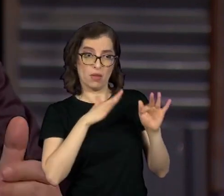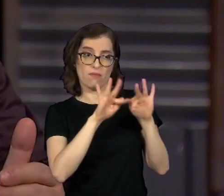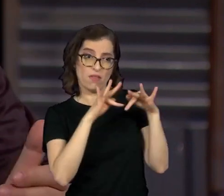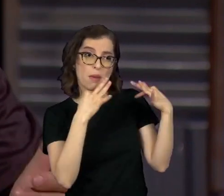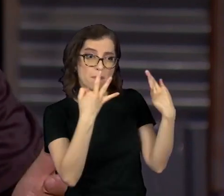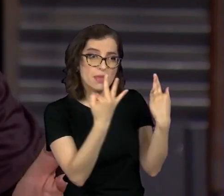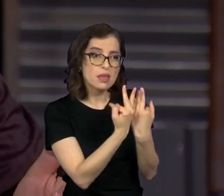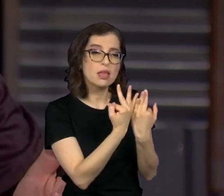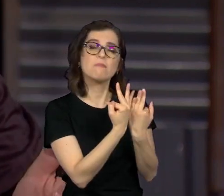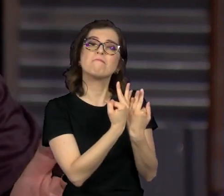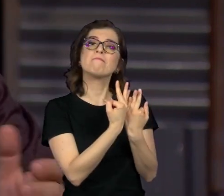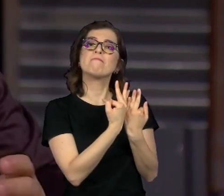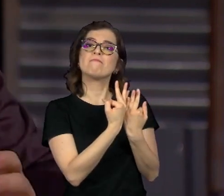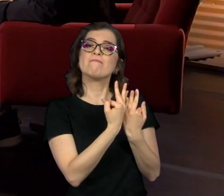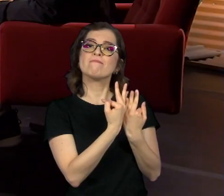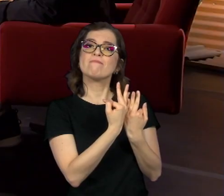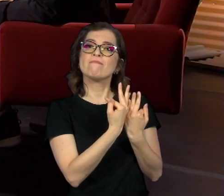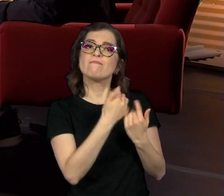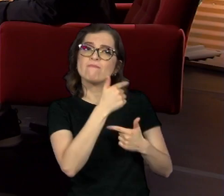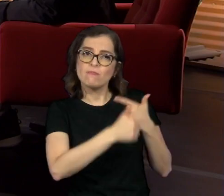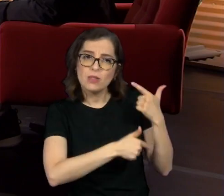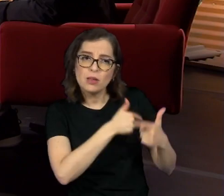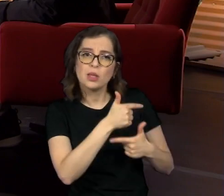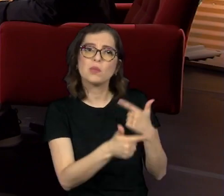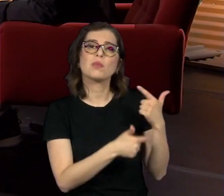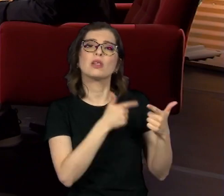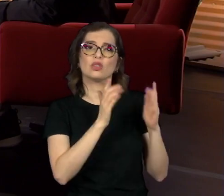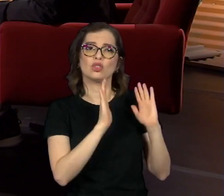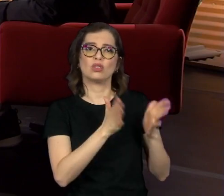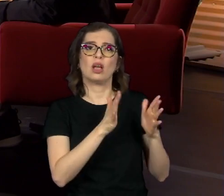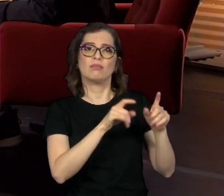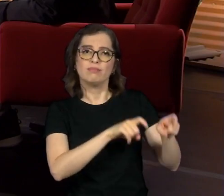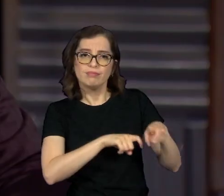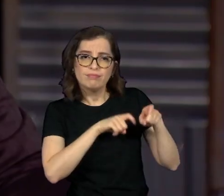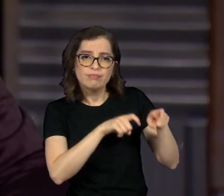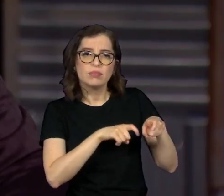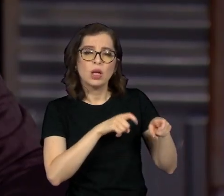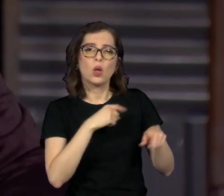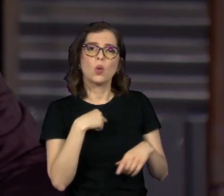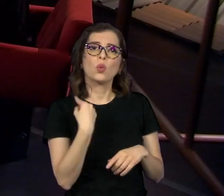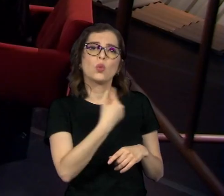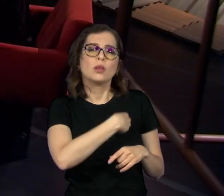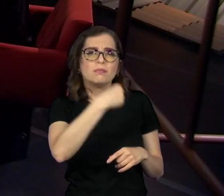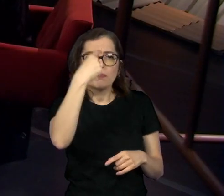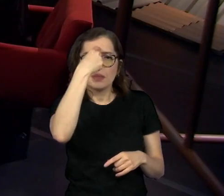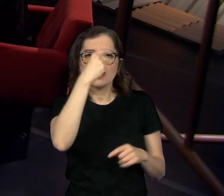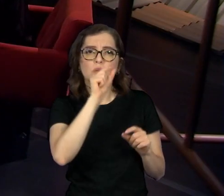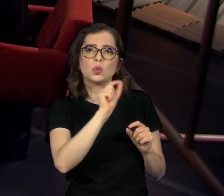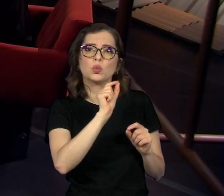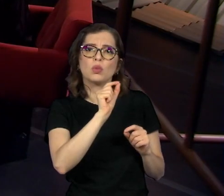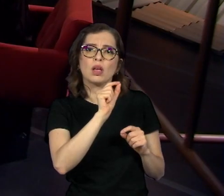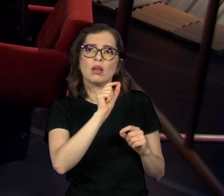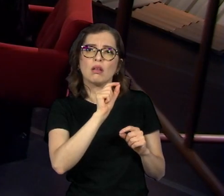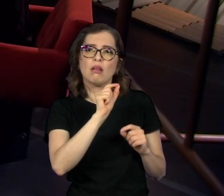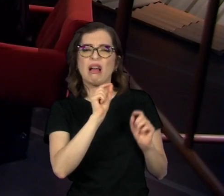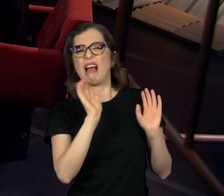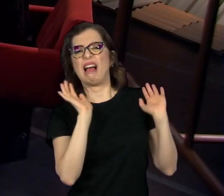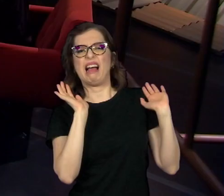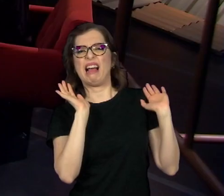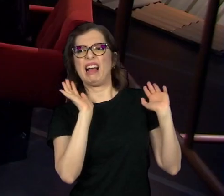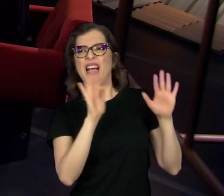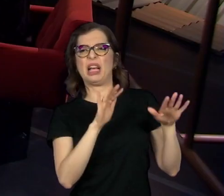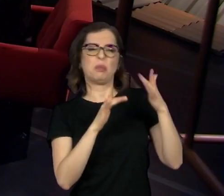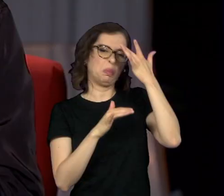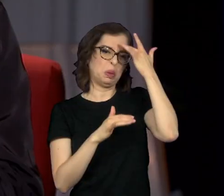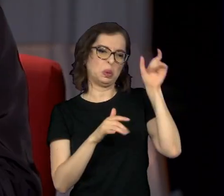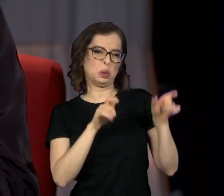vai ser invadida, né? A reforma agrária vai tomar conta da minha terra. A Constituição já é bem clara em relação